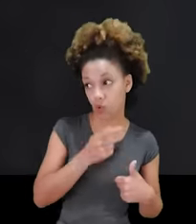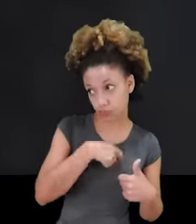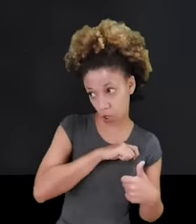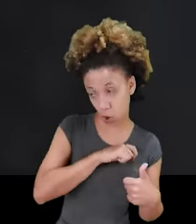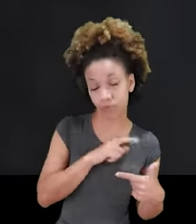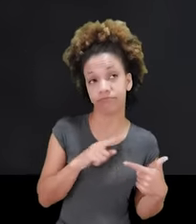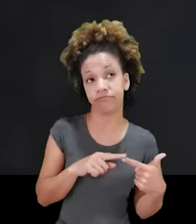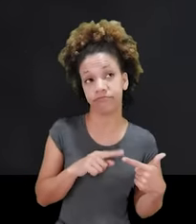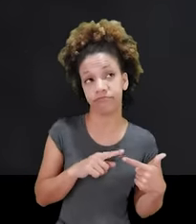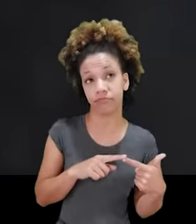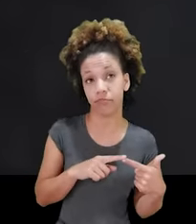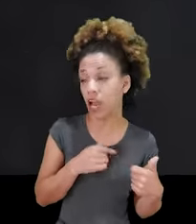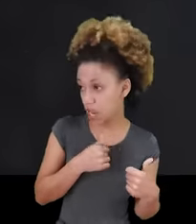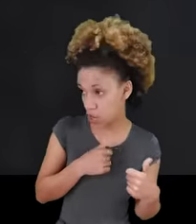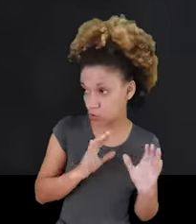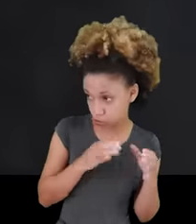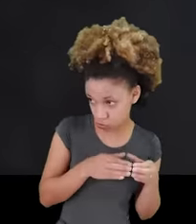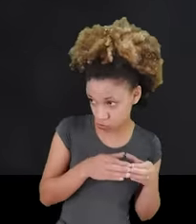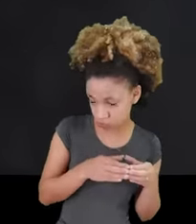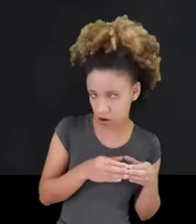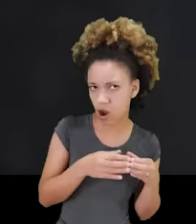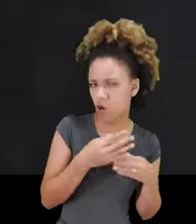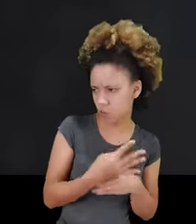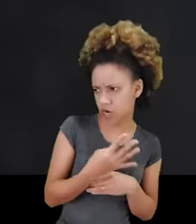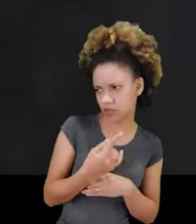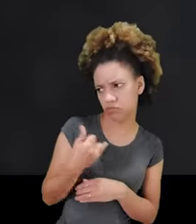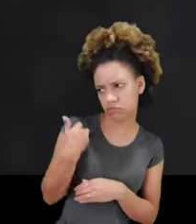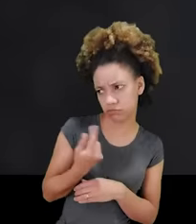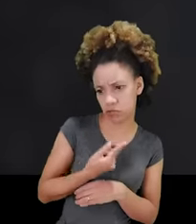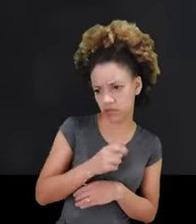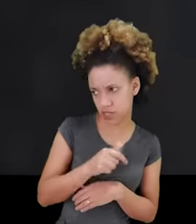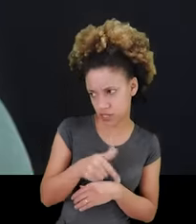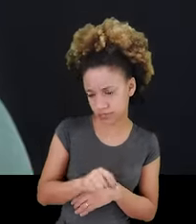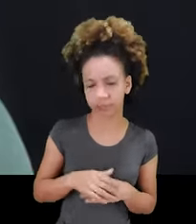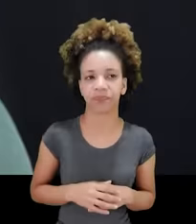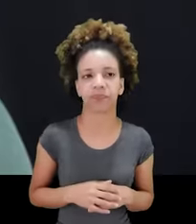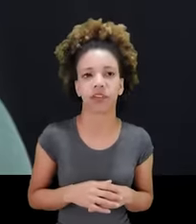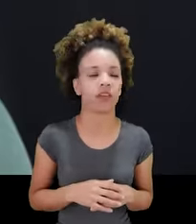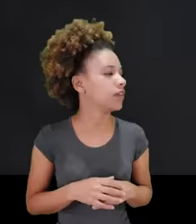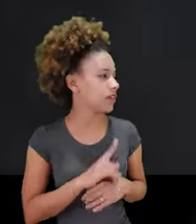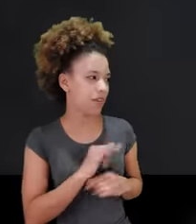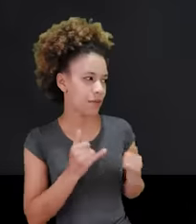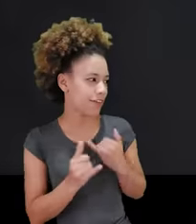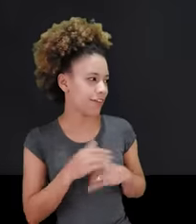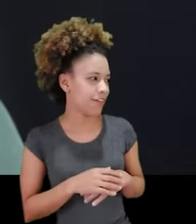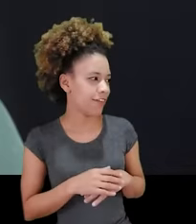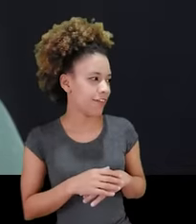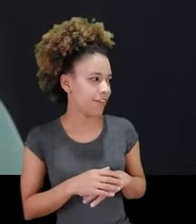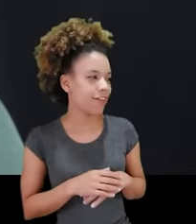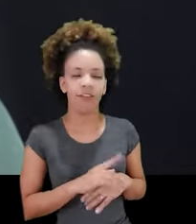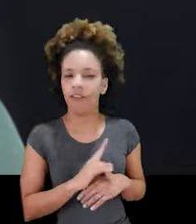espanhóis. Já houve assim. Eu sou de uma geração. Já tenho 40, tenho quase 50 anos, Maurício. Sim. Não parece. Muito obrigado.